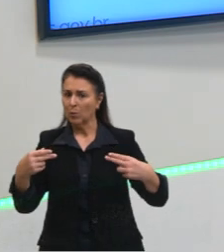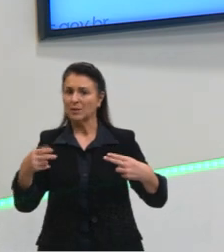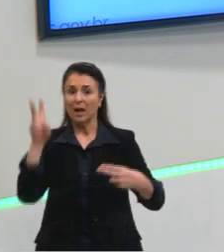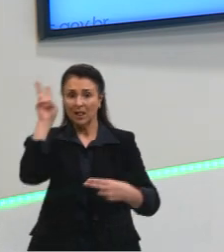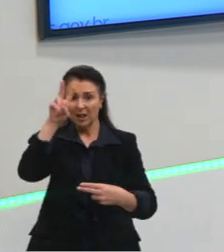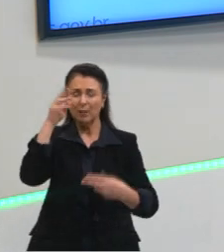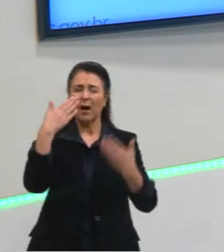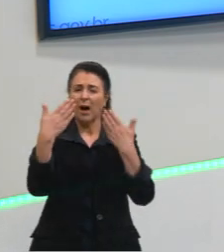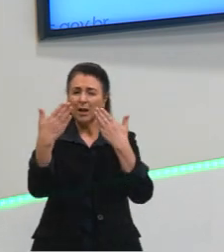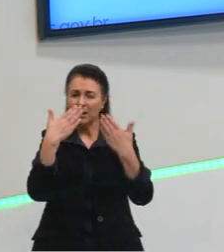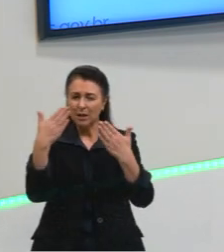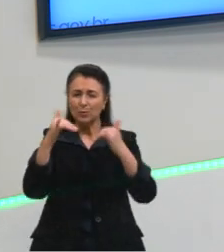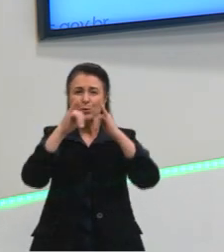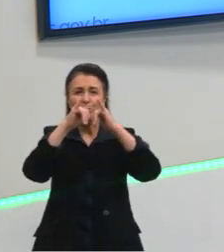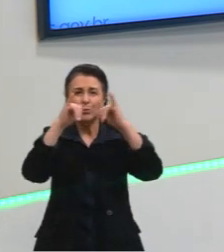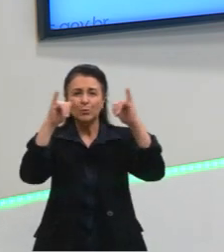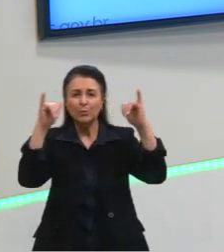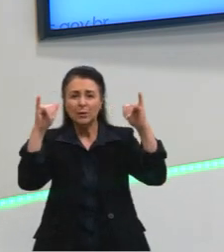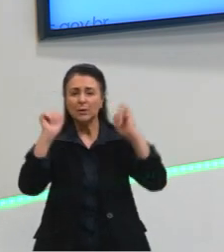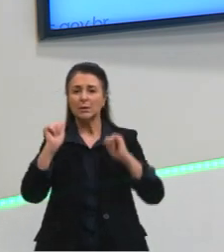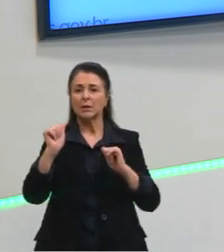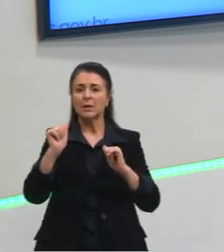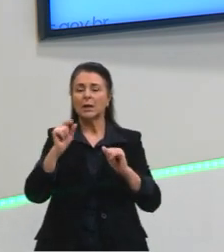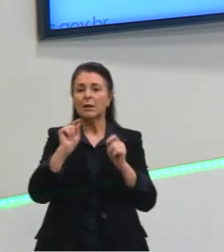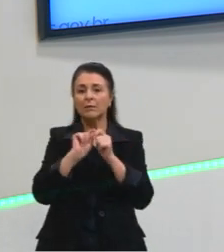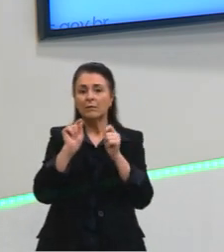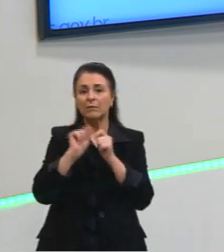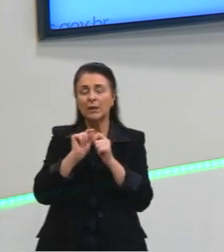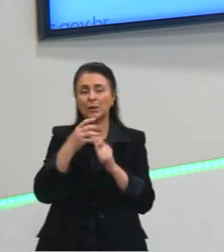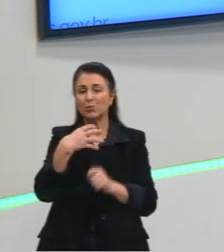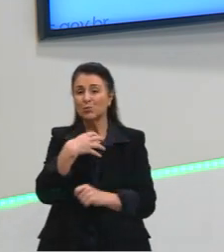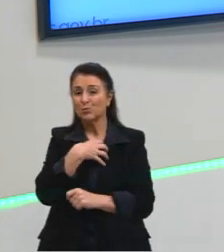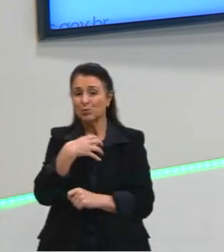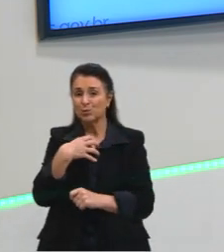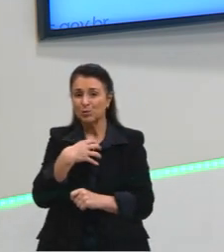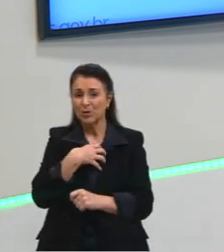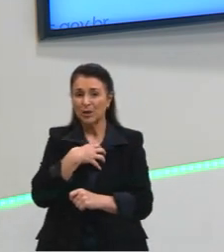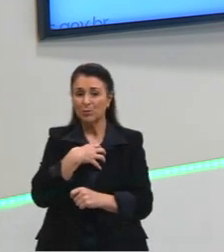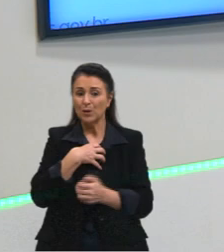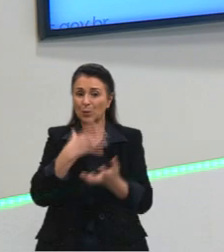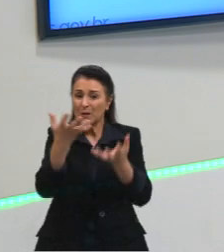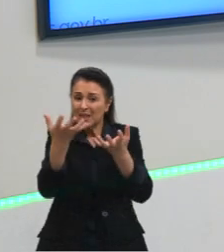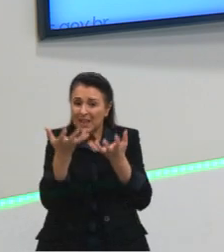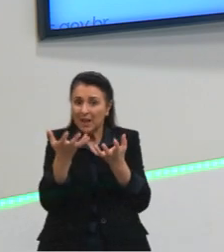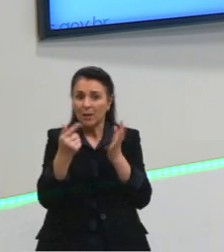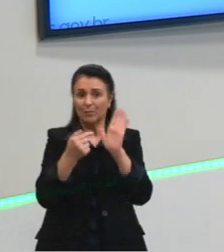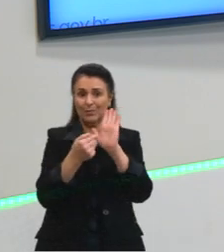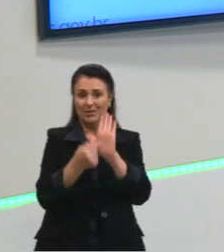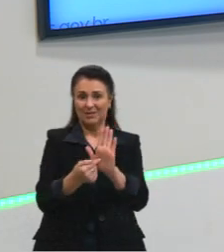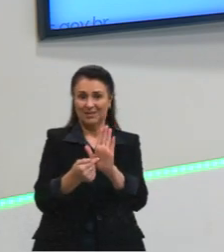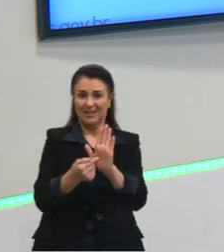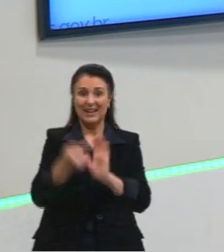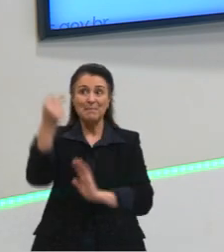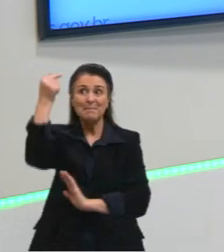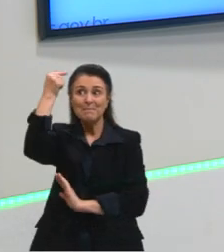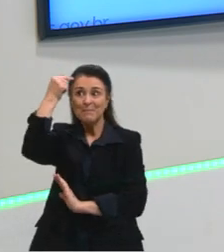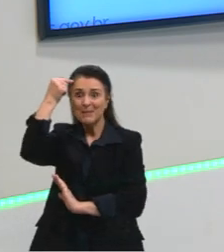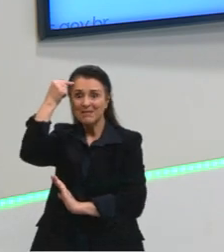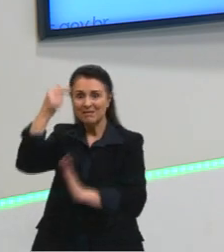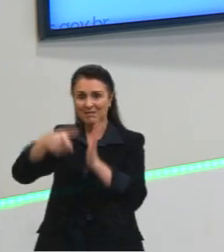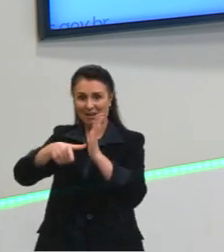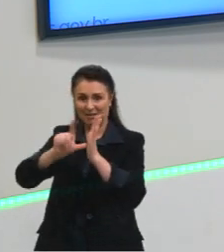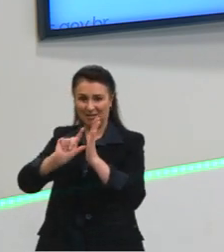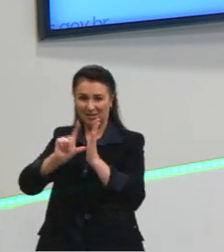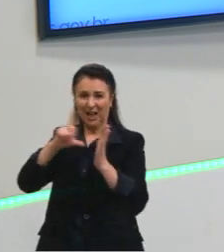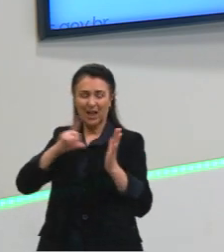de propagandas onde ela é feita de maneira na intencional ela é pensada ela tem